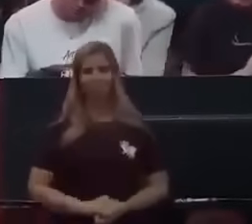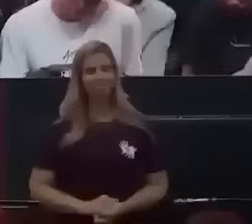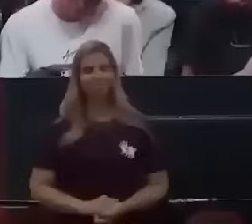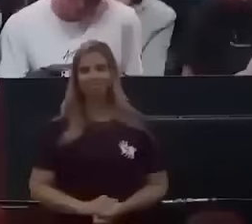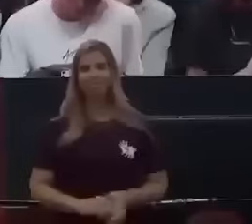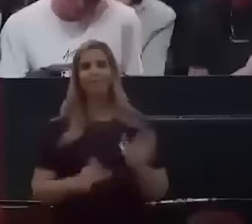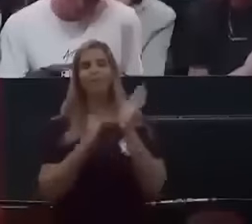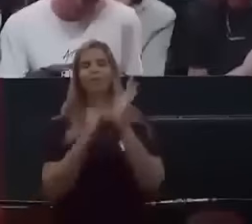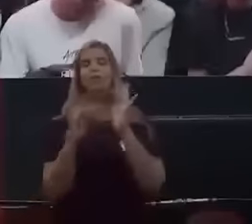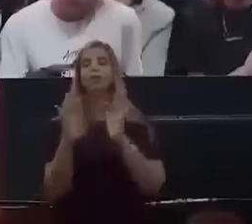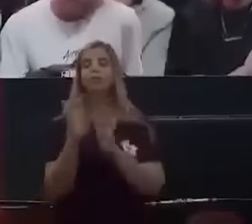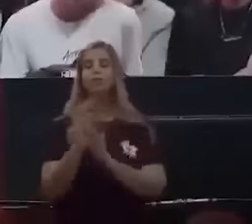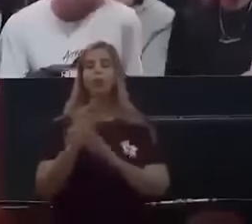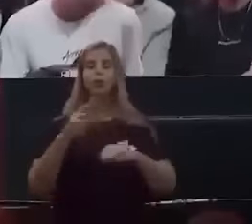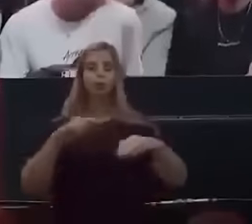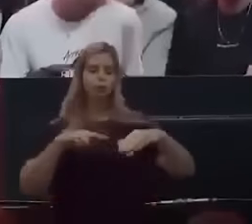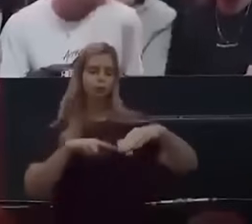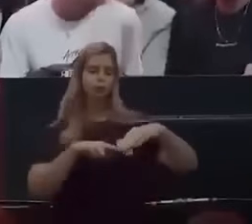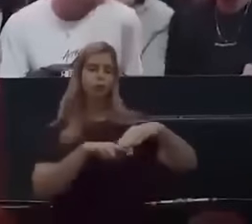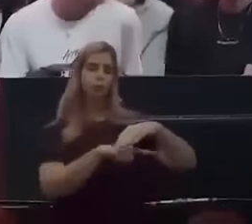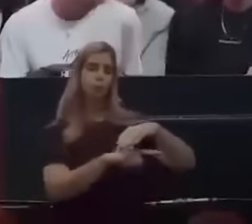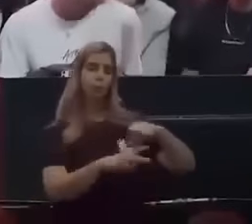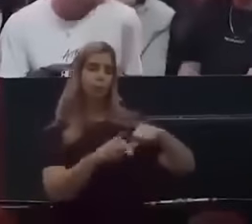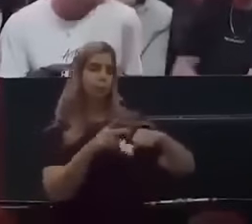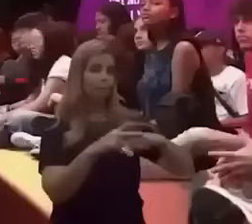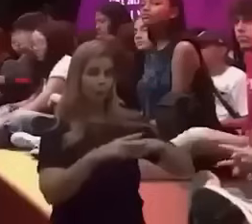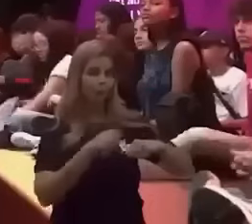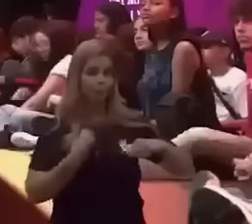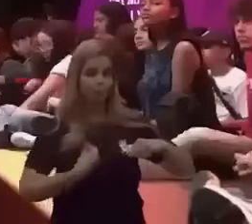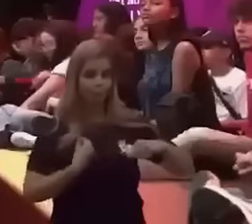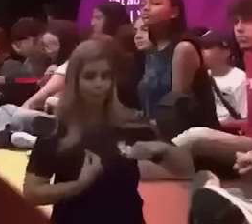Jesus é sepultado, Pedro não está no sepultamento de Jesus.